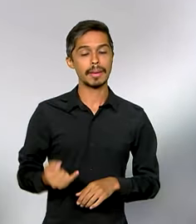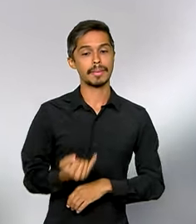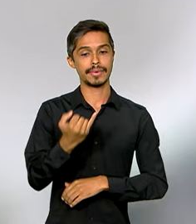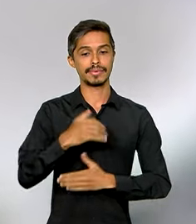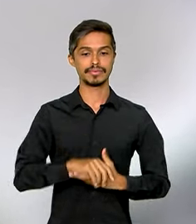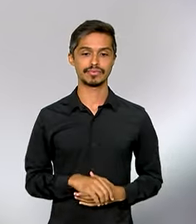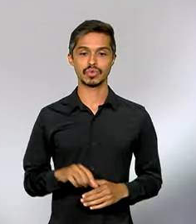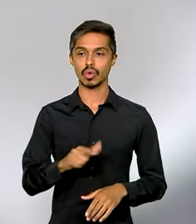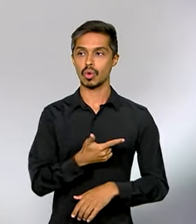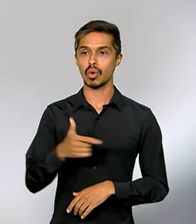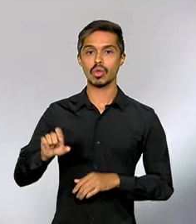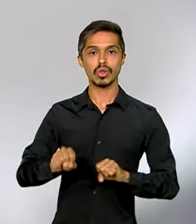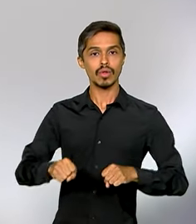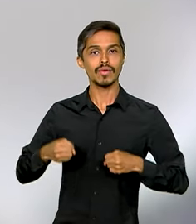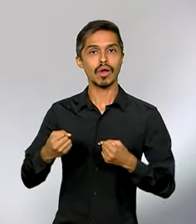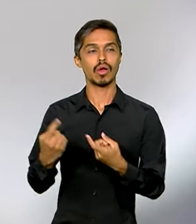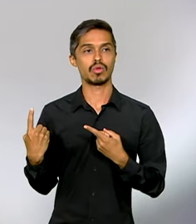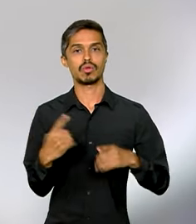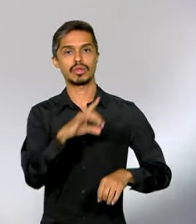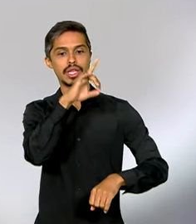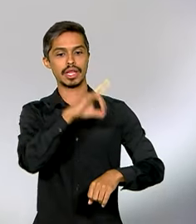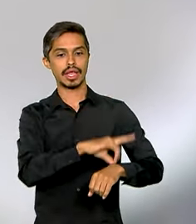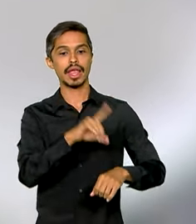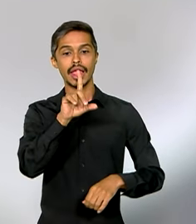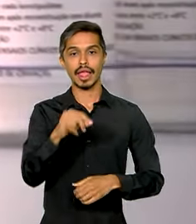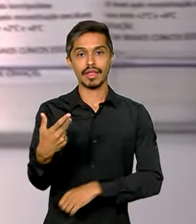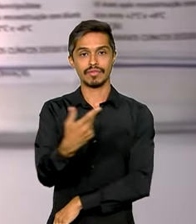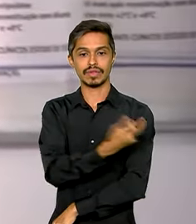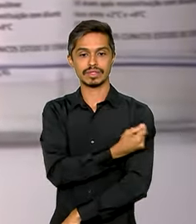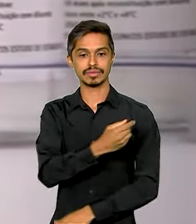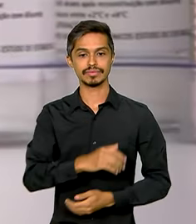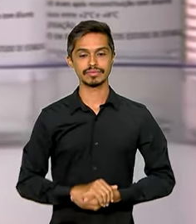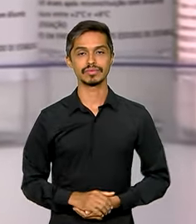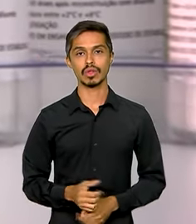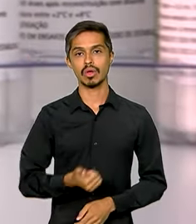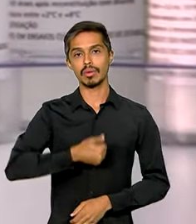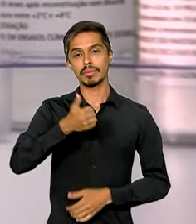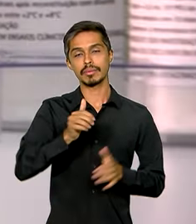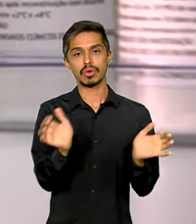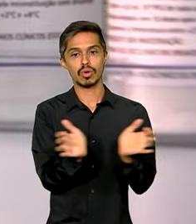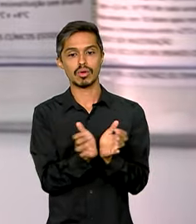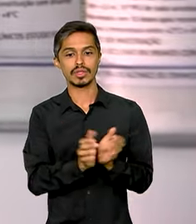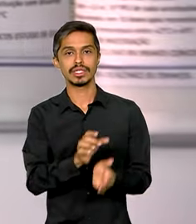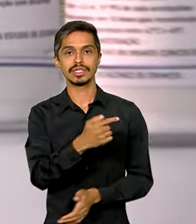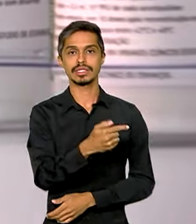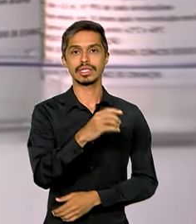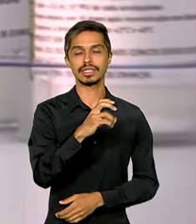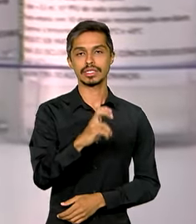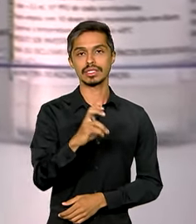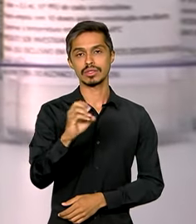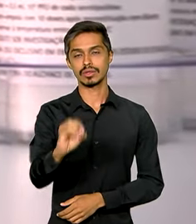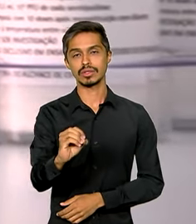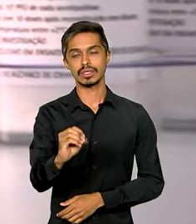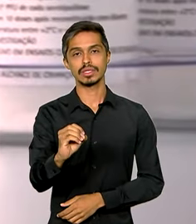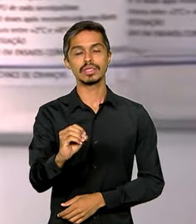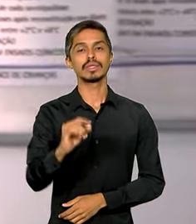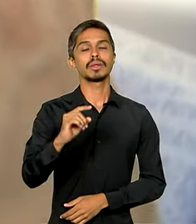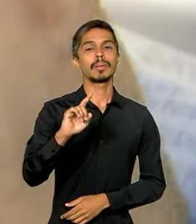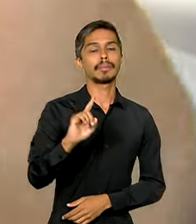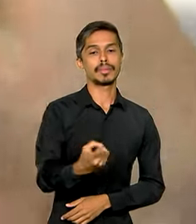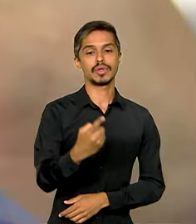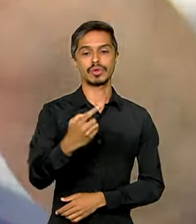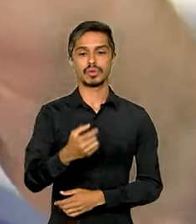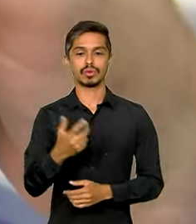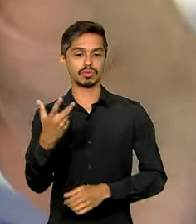Outra ação do Ministério no combate à dengue é a vacina. O primeiro lote de 757 mil